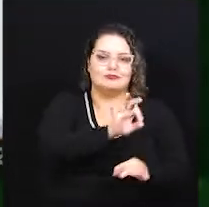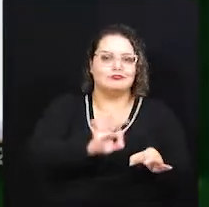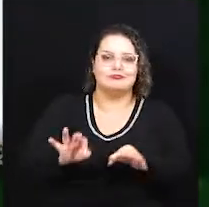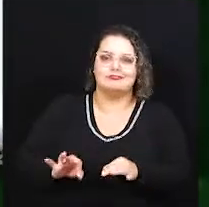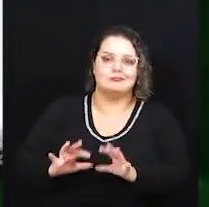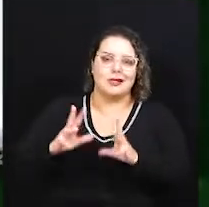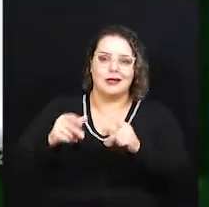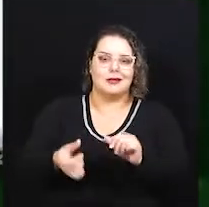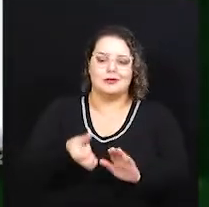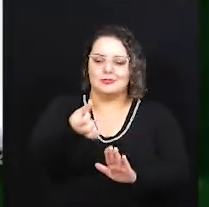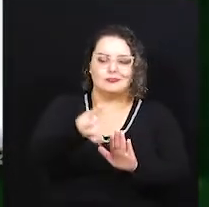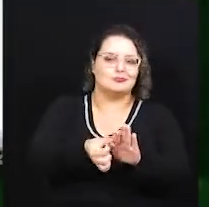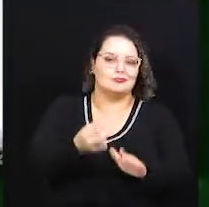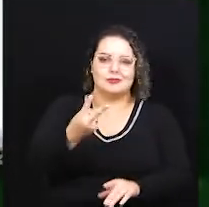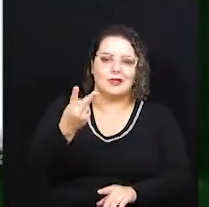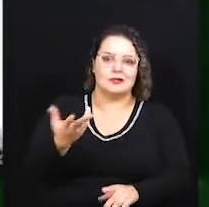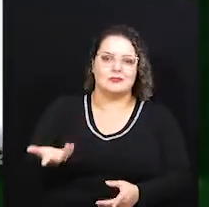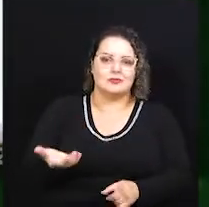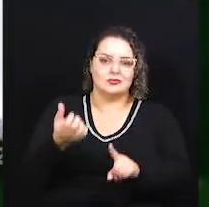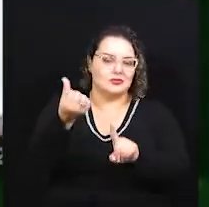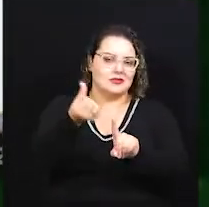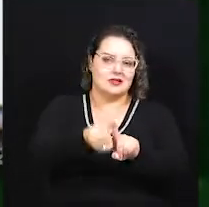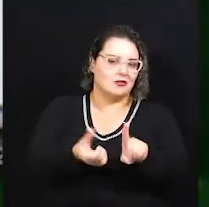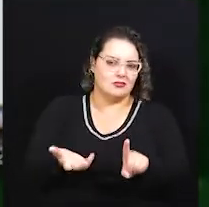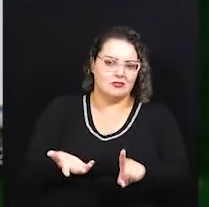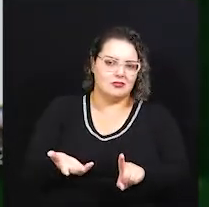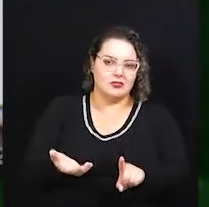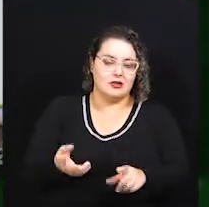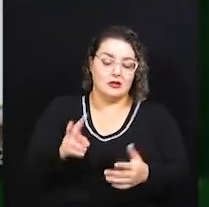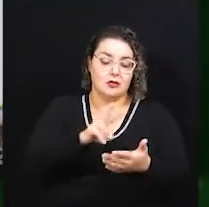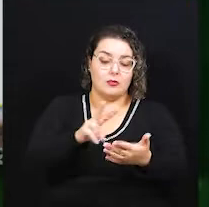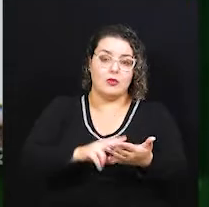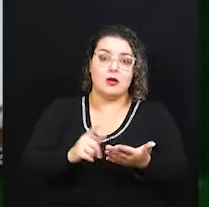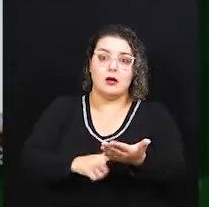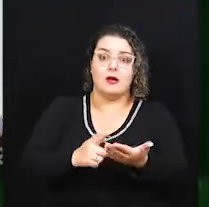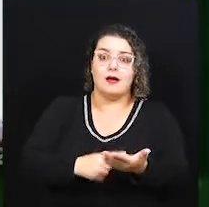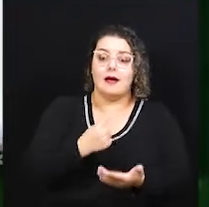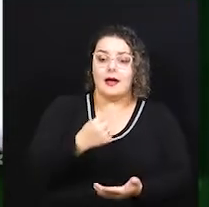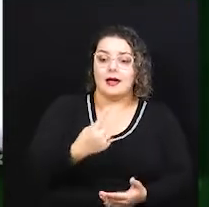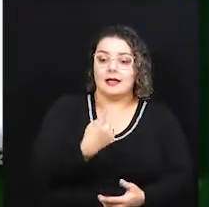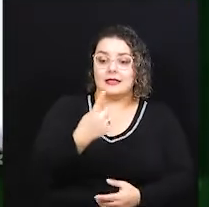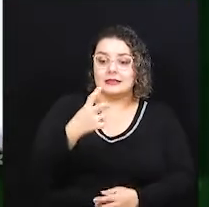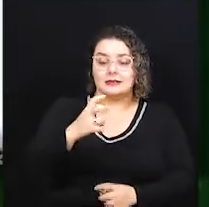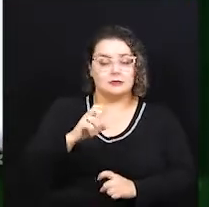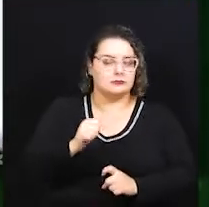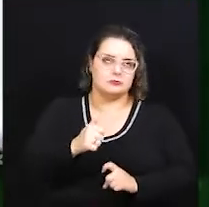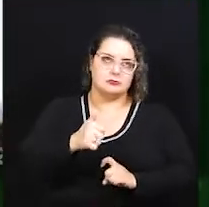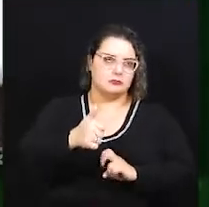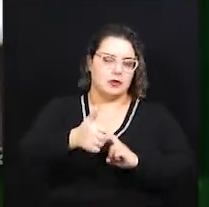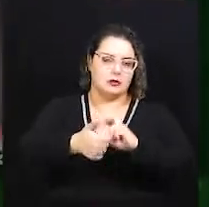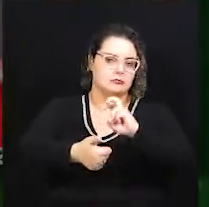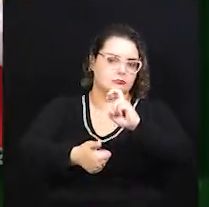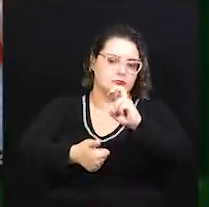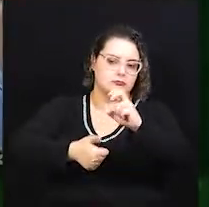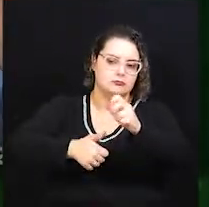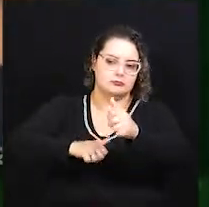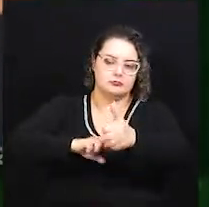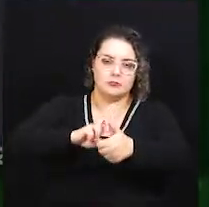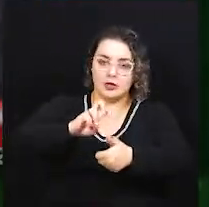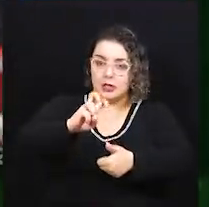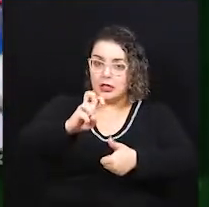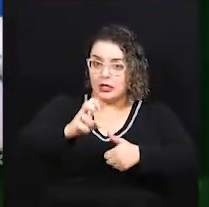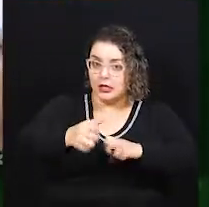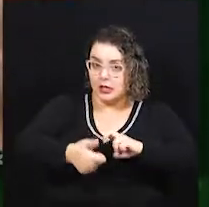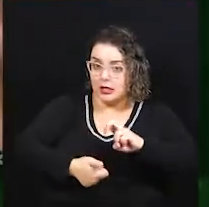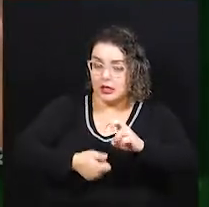no segundo semestre isso. Ele tem que fazer uma programação anual, ler uma obra a cada 15 dias, uma obra por semana, ele tem que digerir